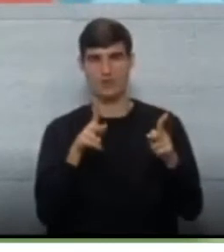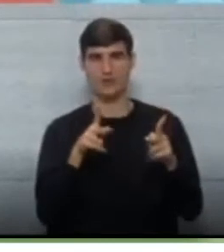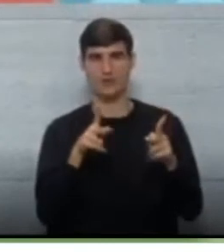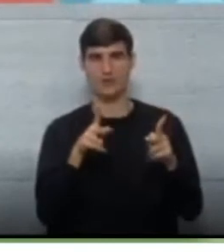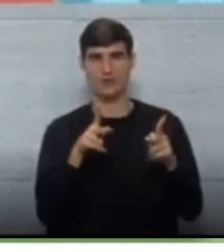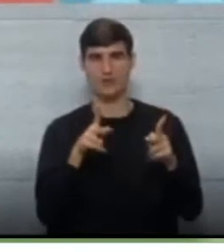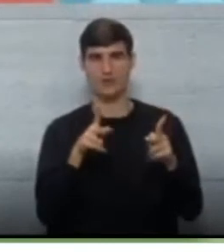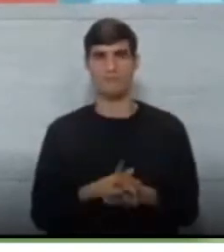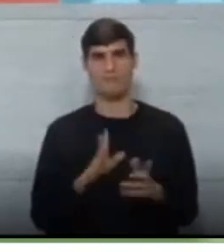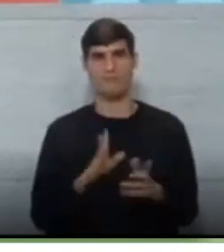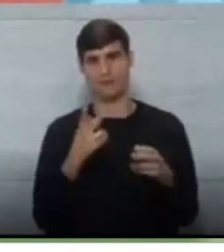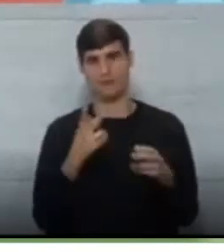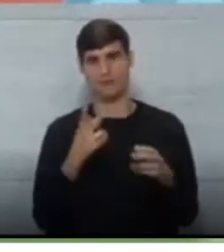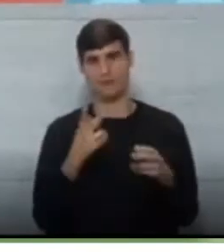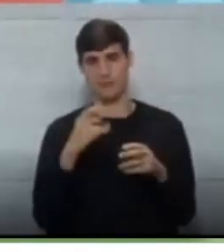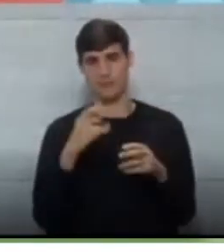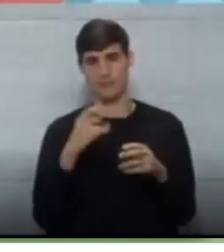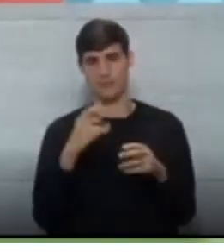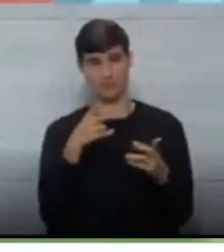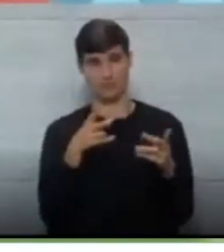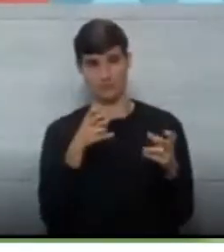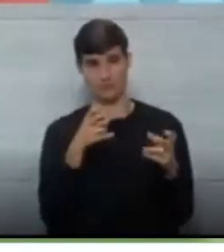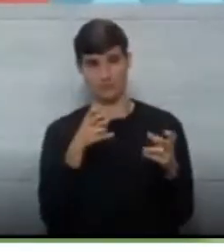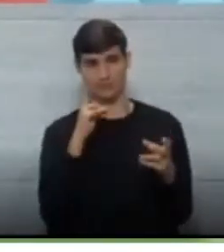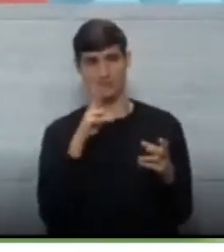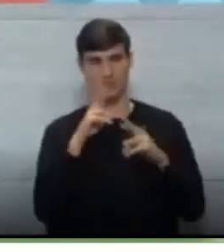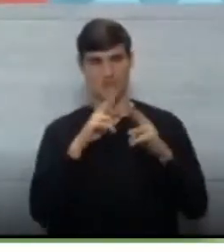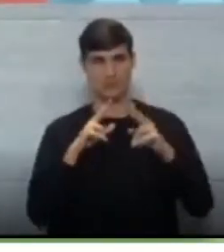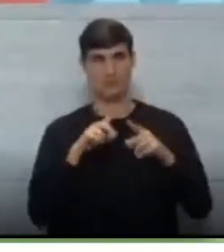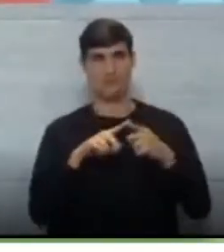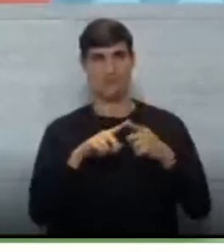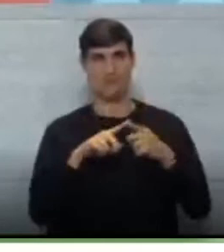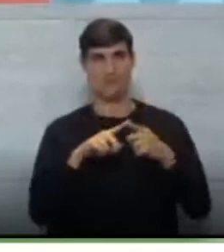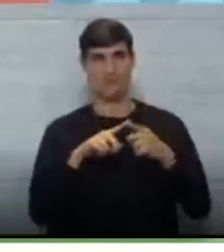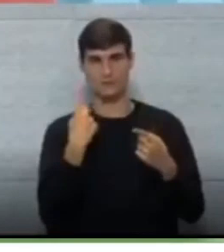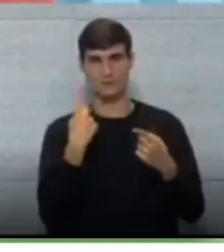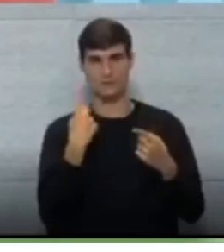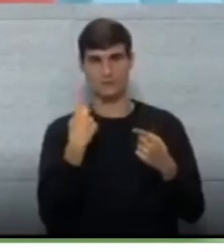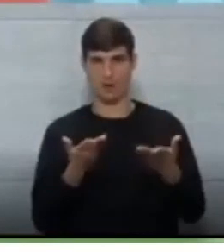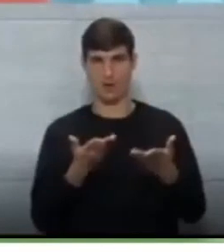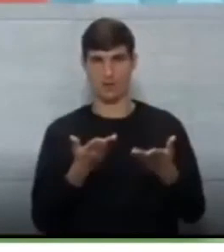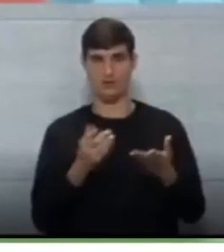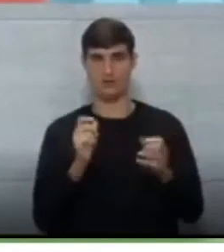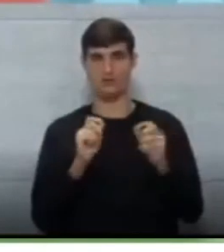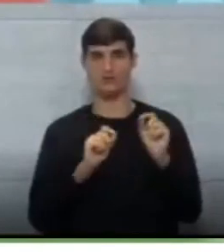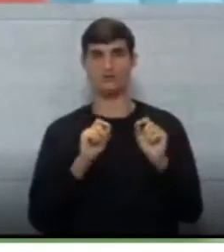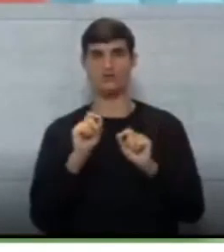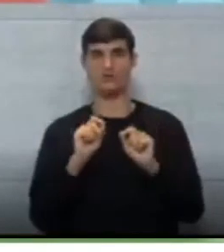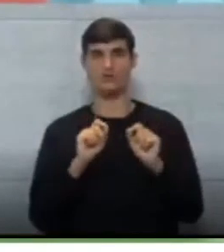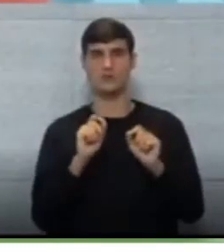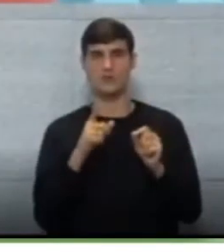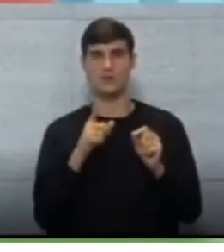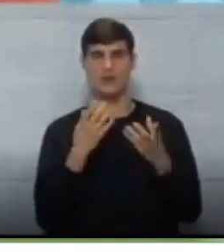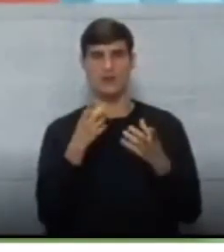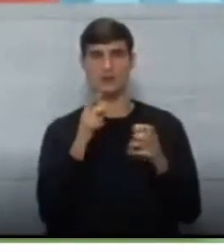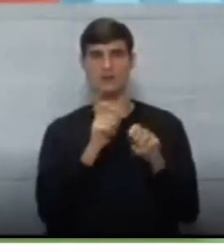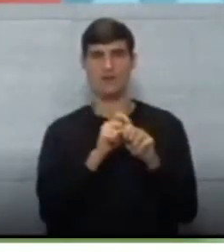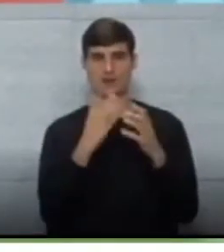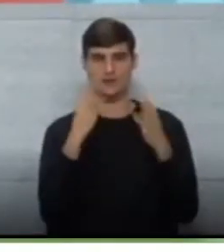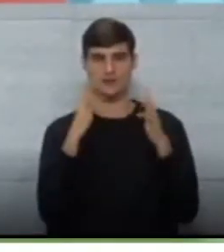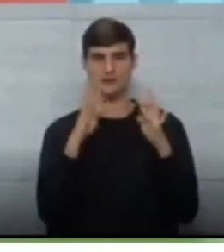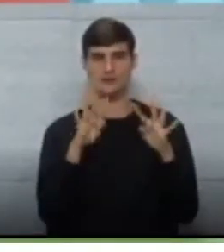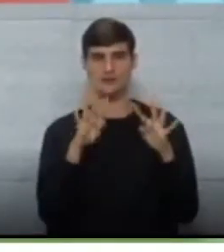Então, esse é uma questão bastante importante para a gente avaliar, mas no nosso caso agora, o que eu quero que